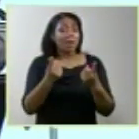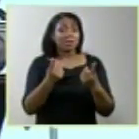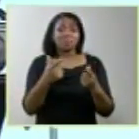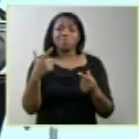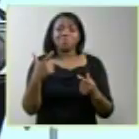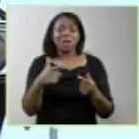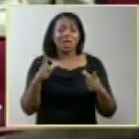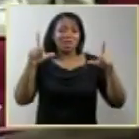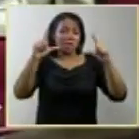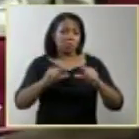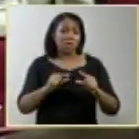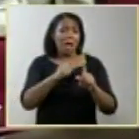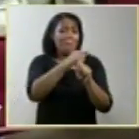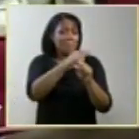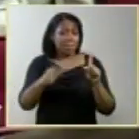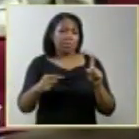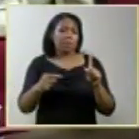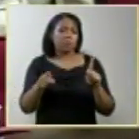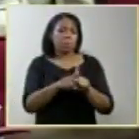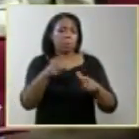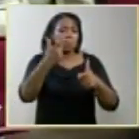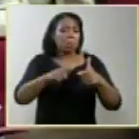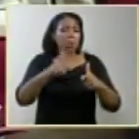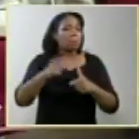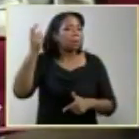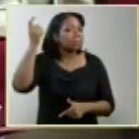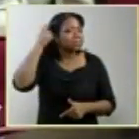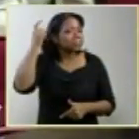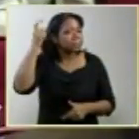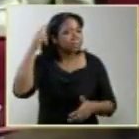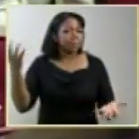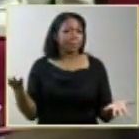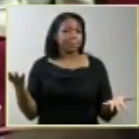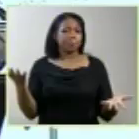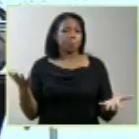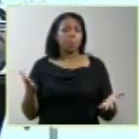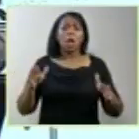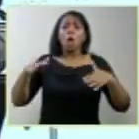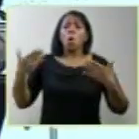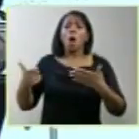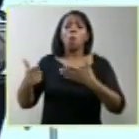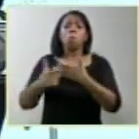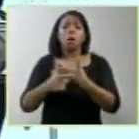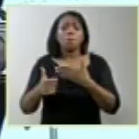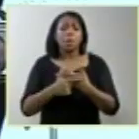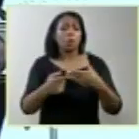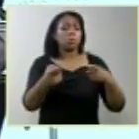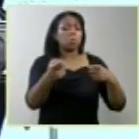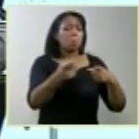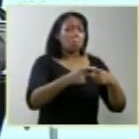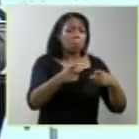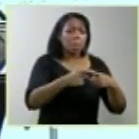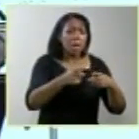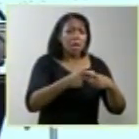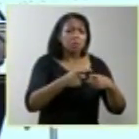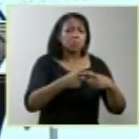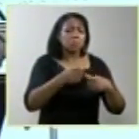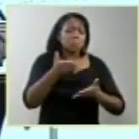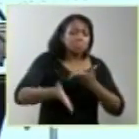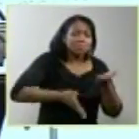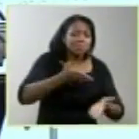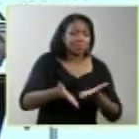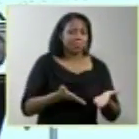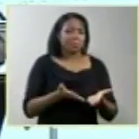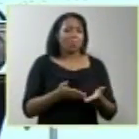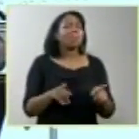reduz nem a metade os casos de anencefalia. Qual é o papel do médico geneticista nesse processo todo? É